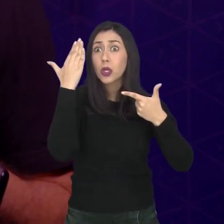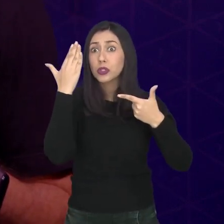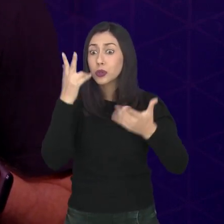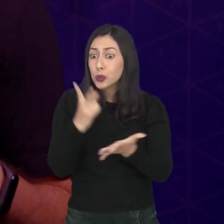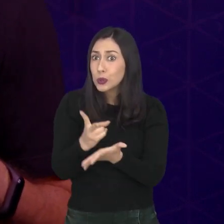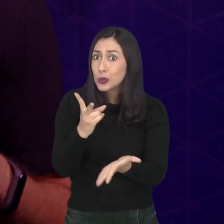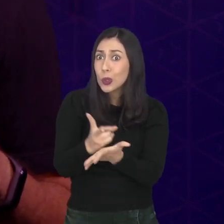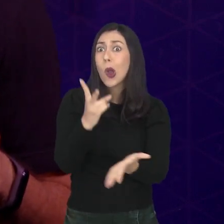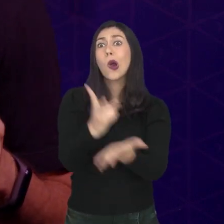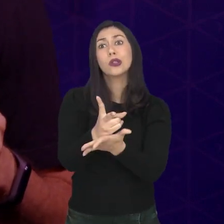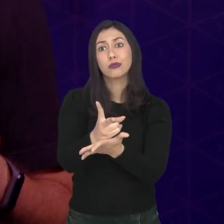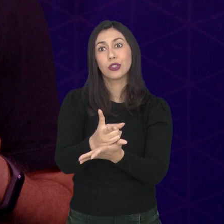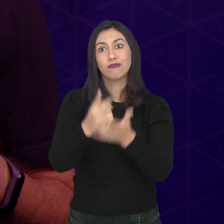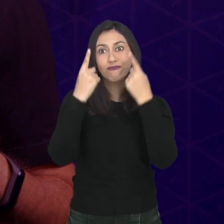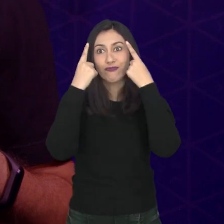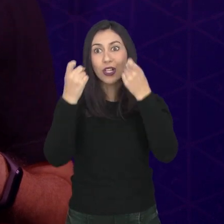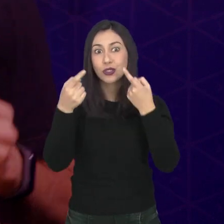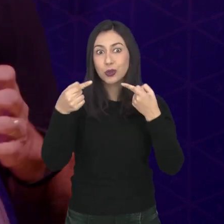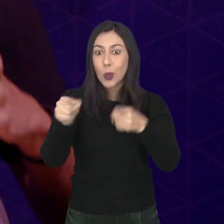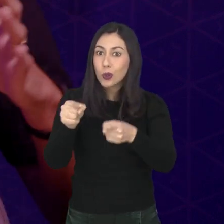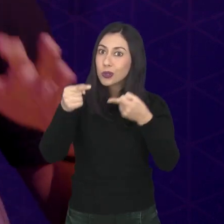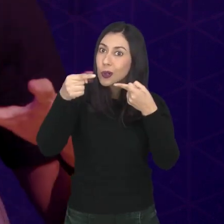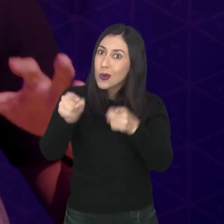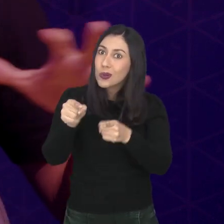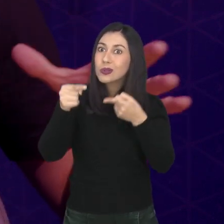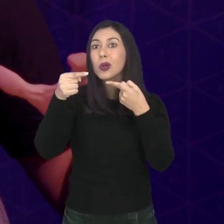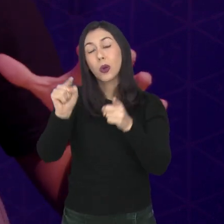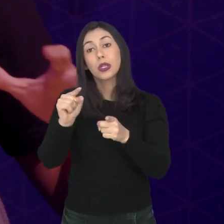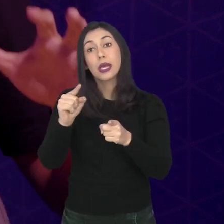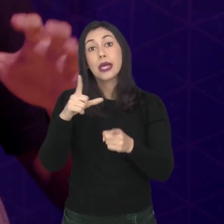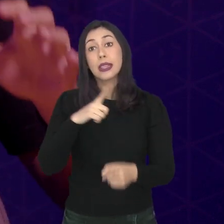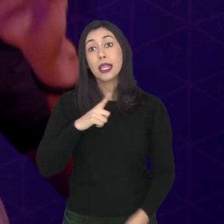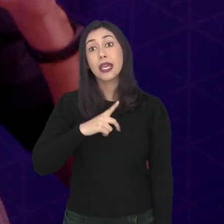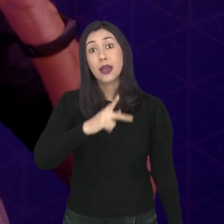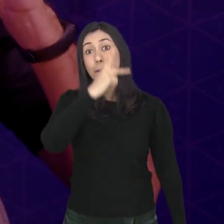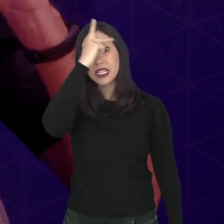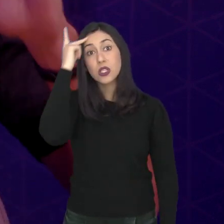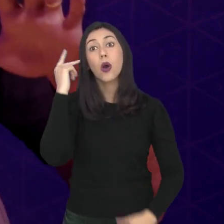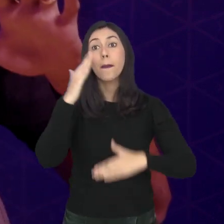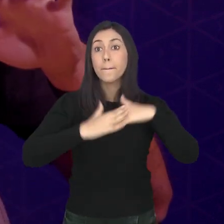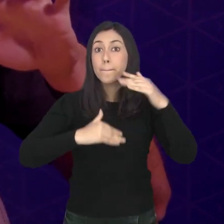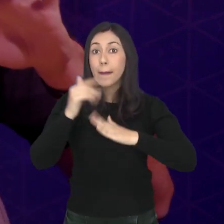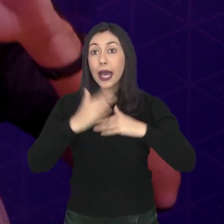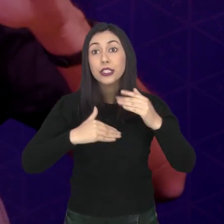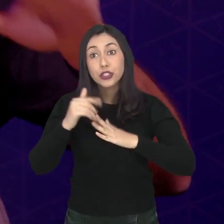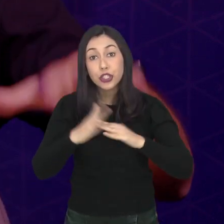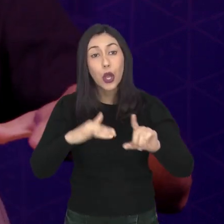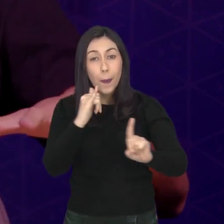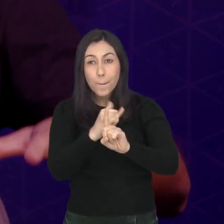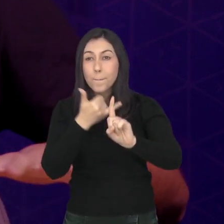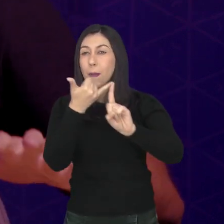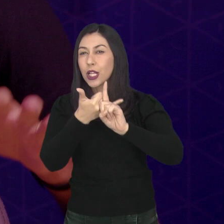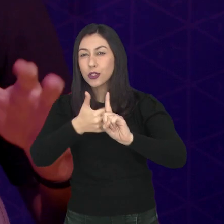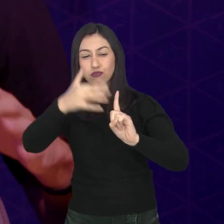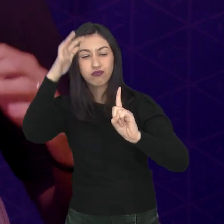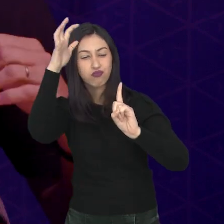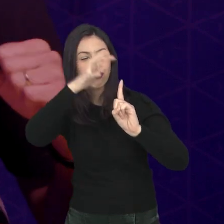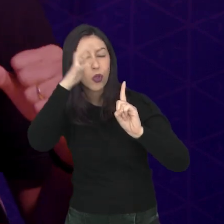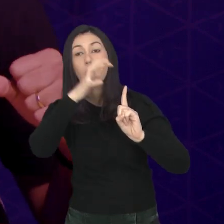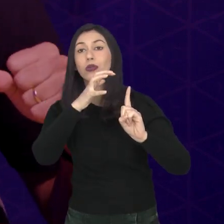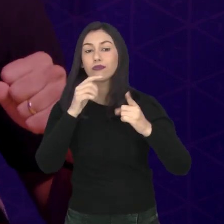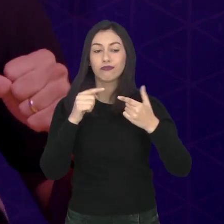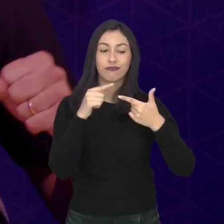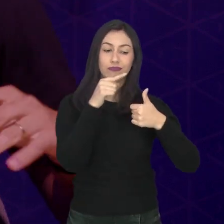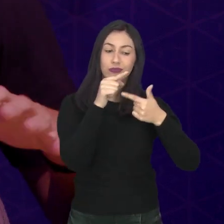é constante, né? Então, tem os atores do bullying, que são o opressor,